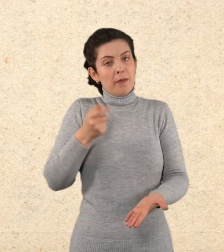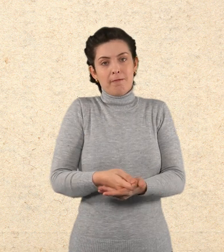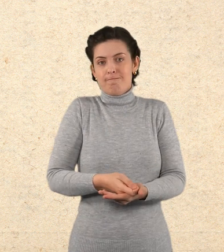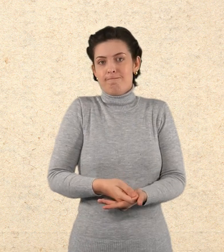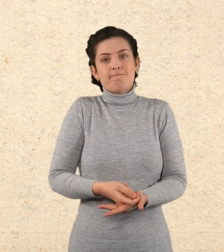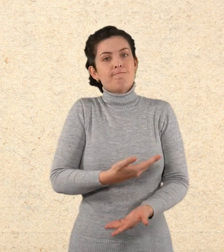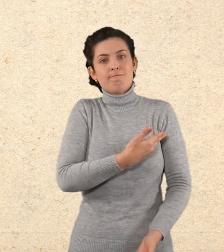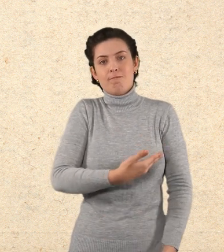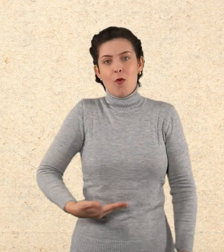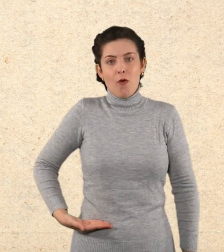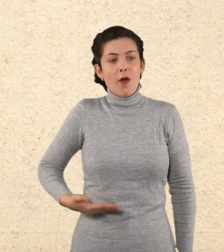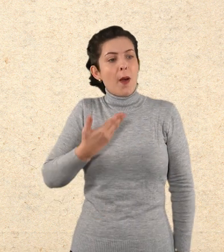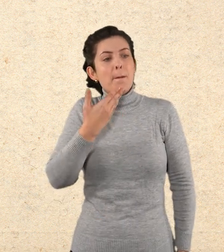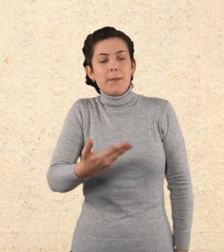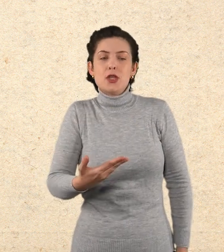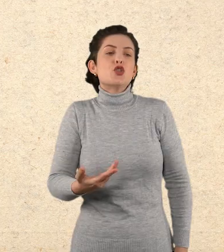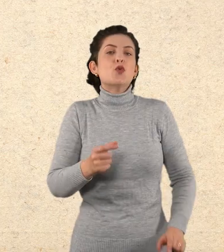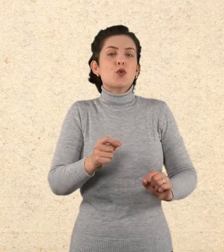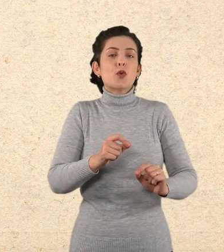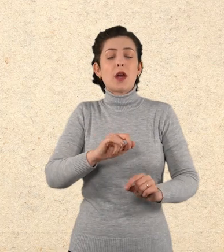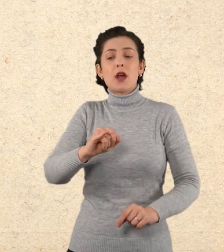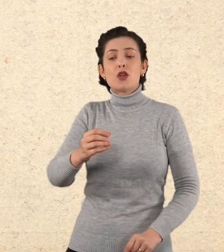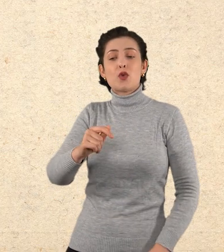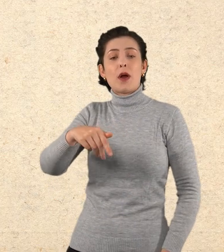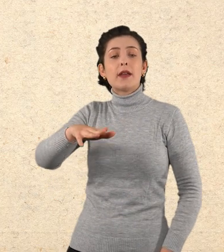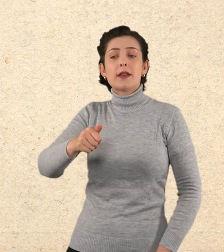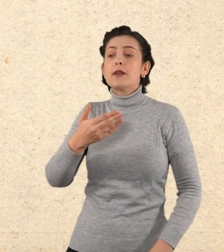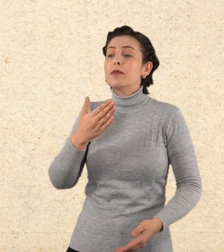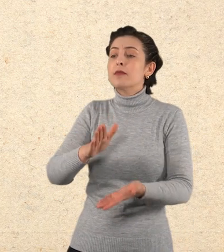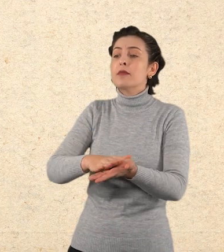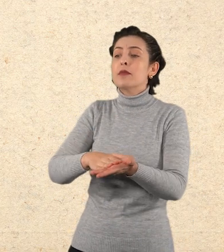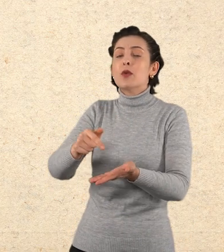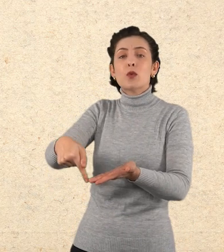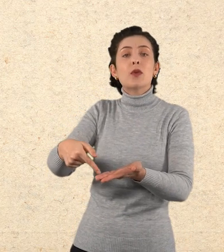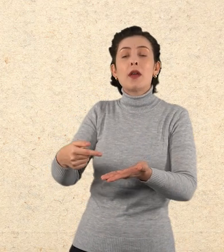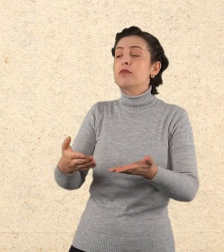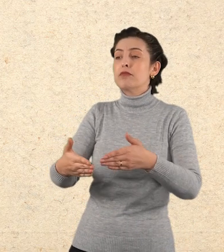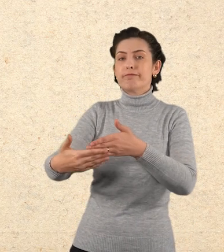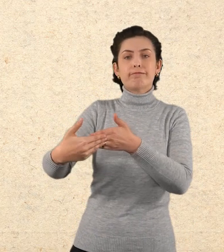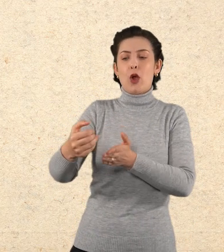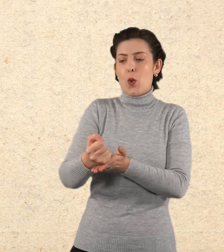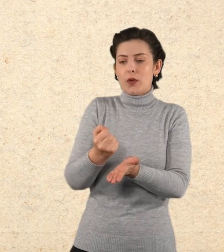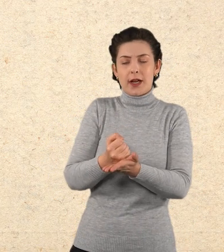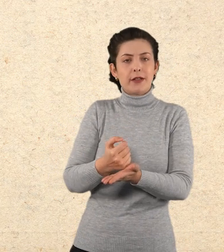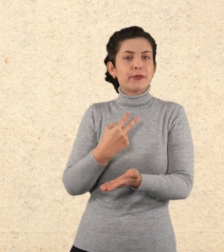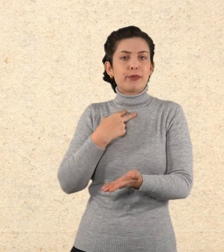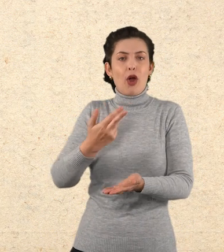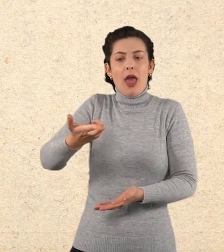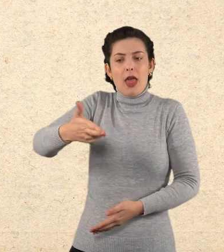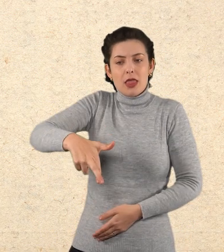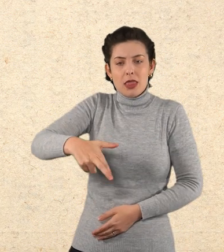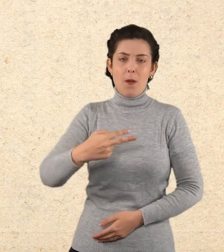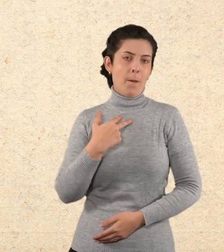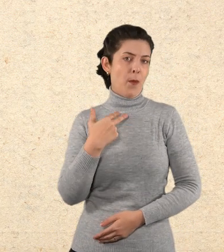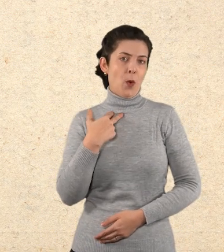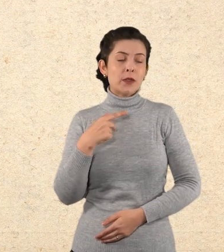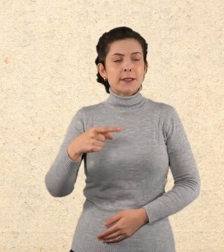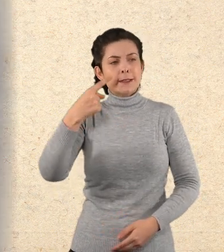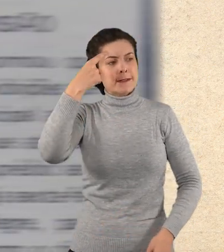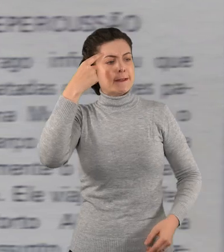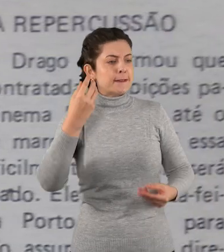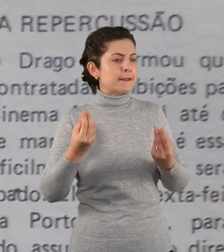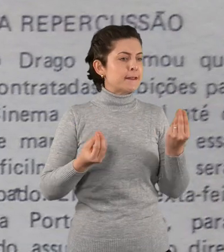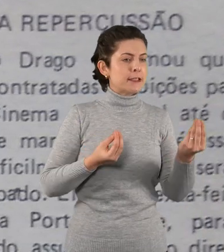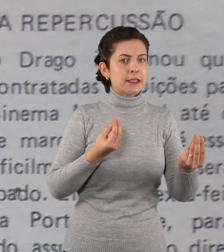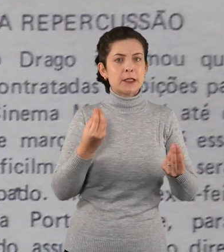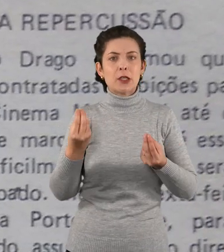Municipal. Em virtude dessa decisão, o Poder Municipal pediu o prédio para Joaquim Farias de Macedo. Vendo que seu contrato não poderia